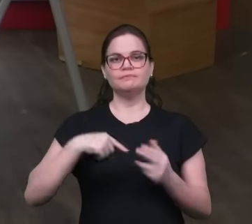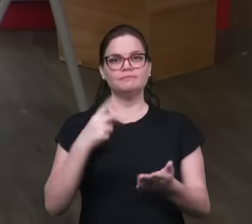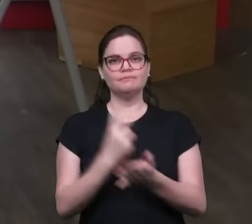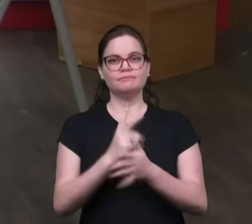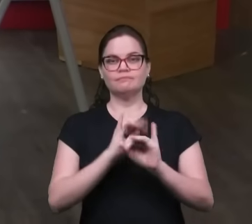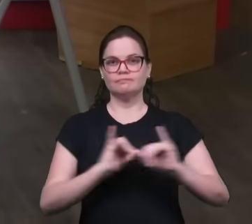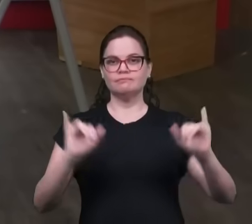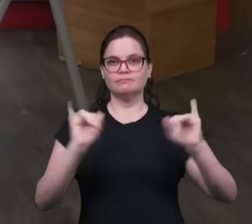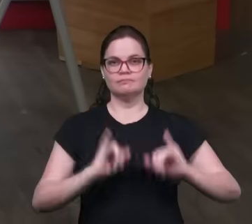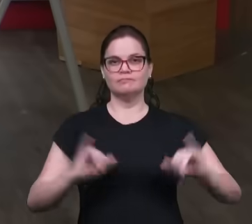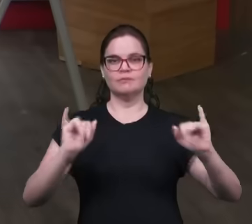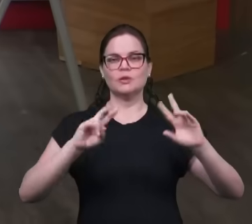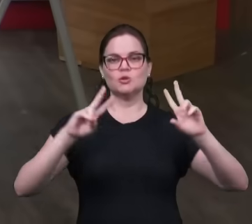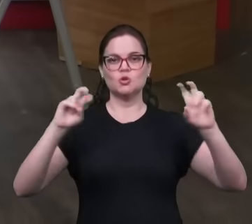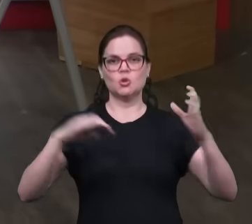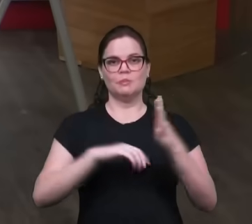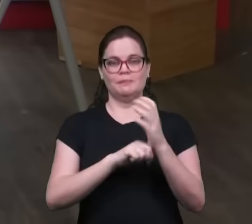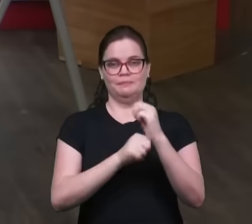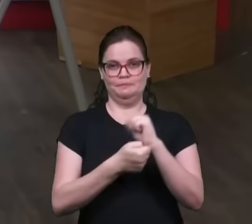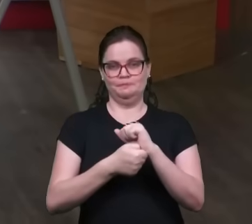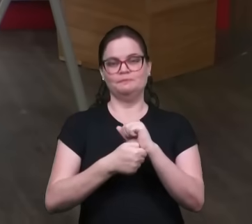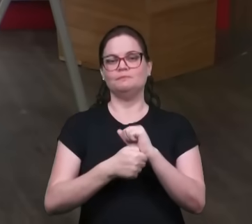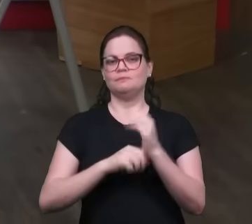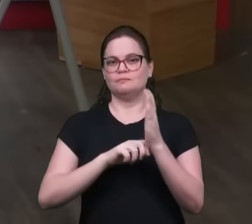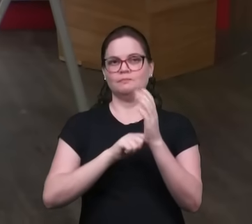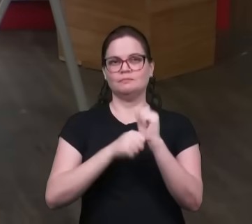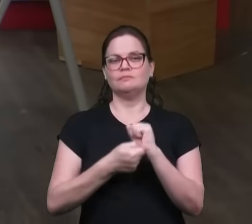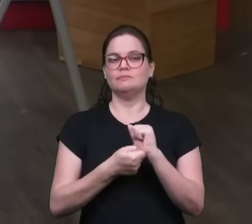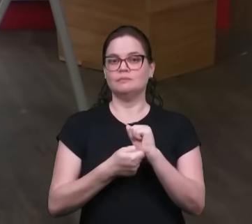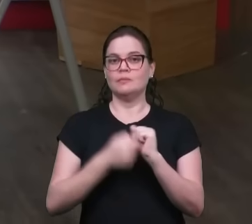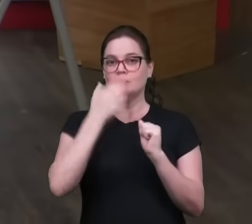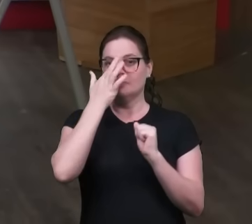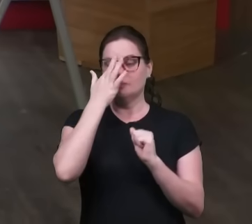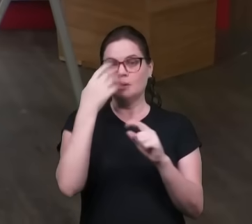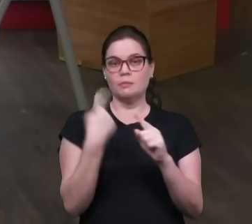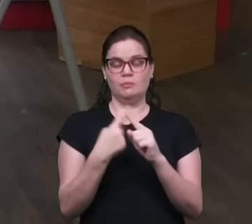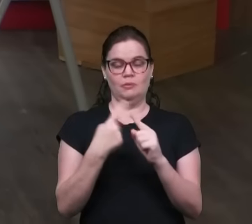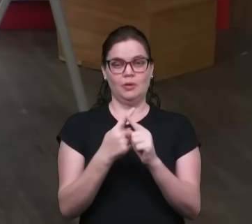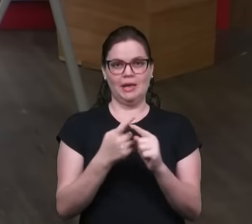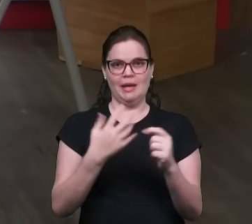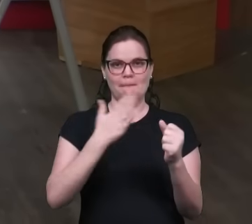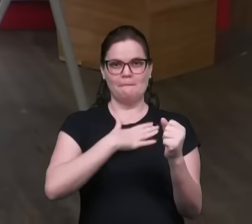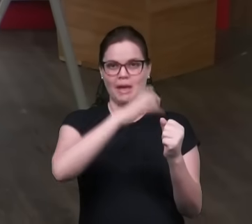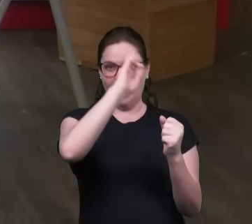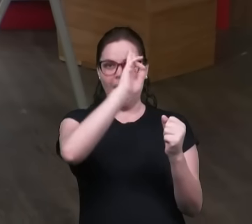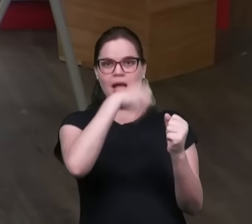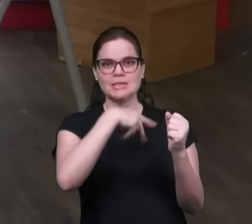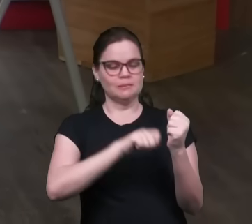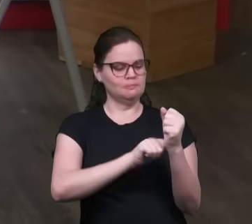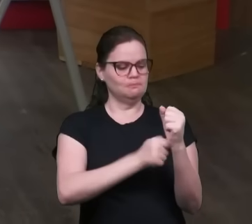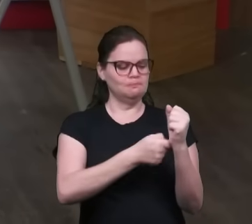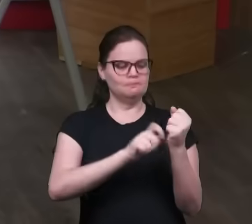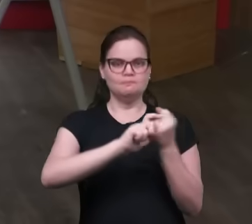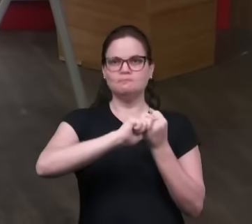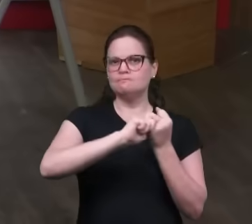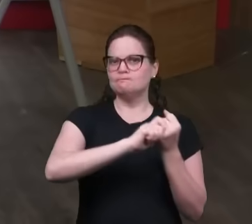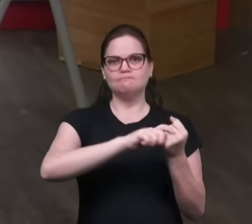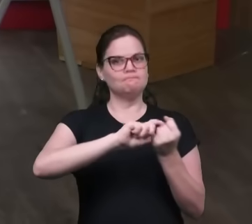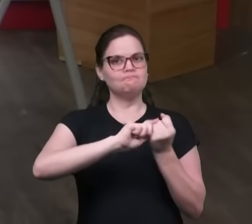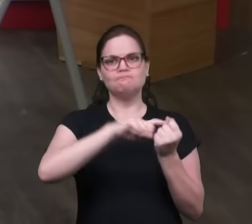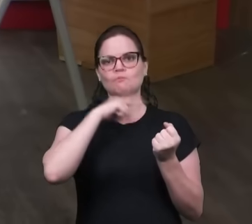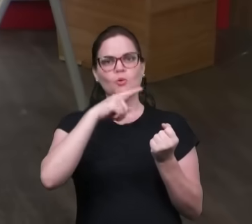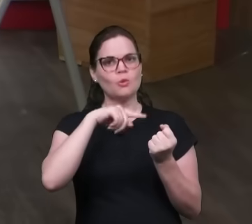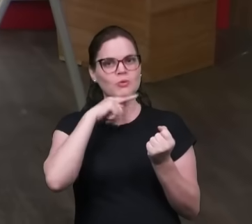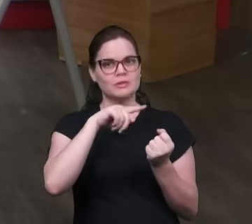Gilson? Do mistério, né? Daquilo que muitas vezes o homem, pela própria razão, ele não consegue alcançar. E o Senhor tem dado